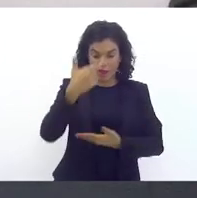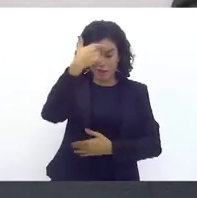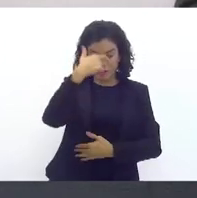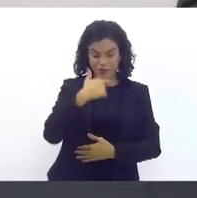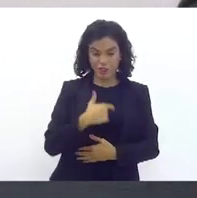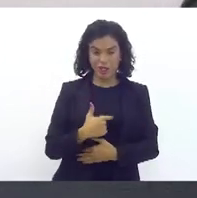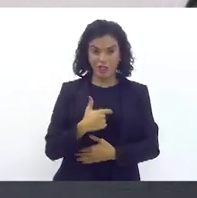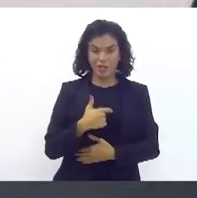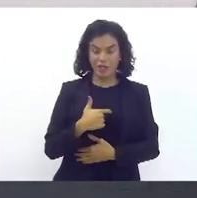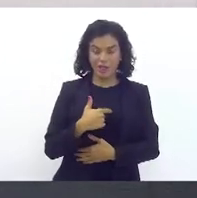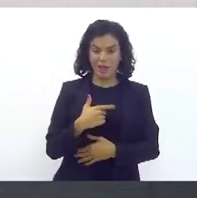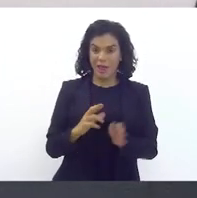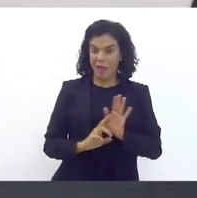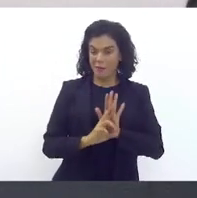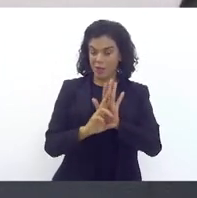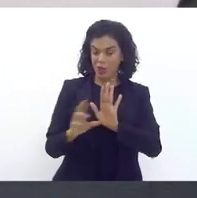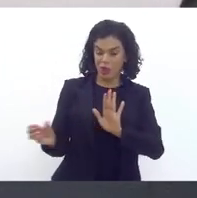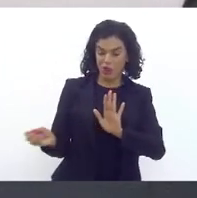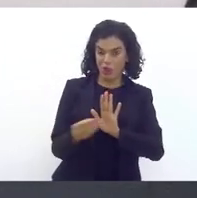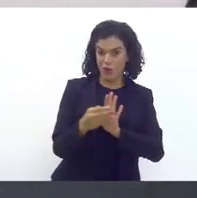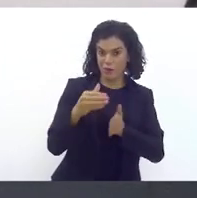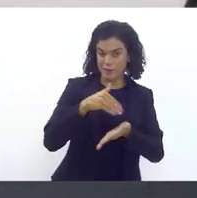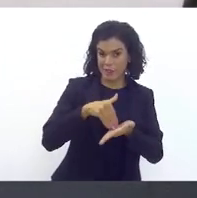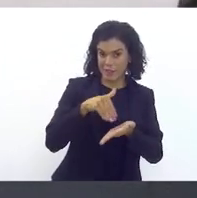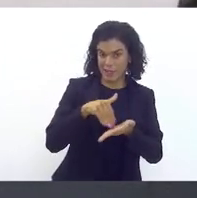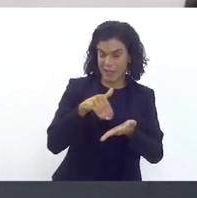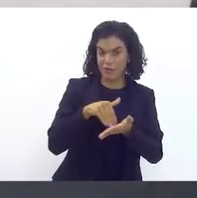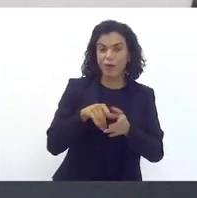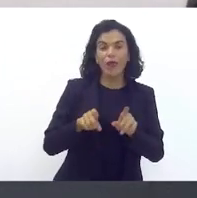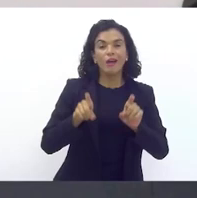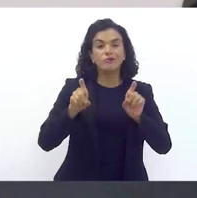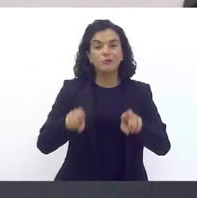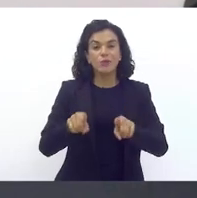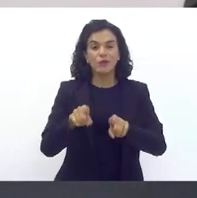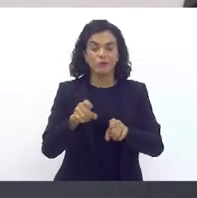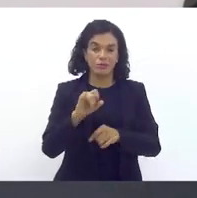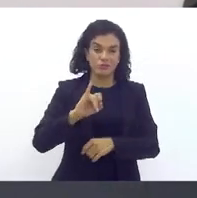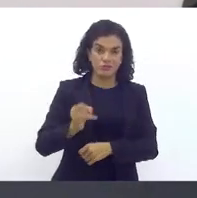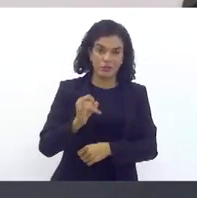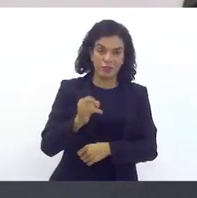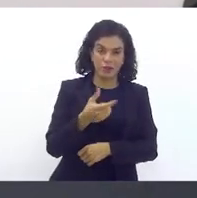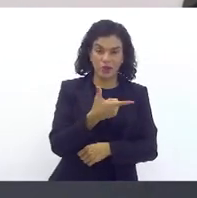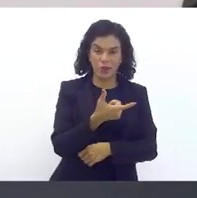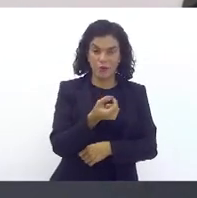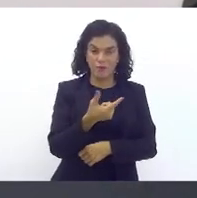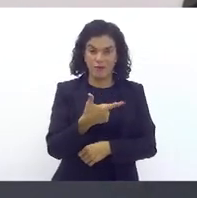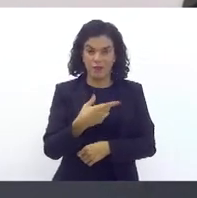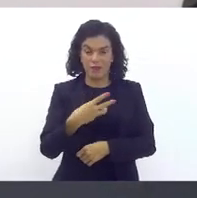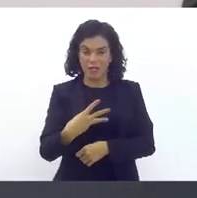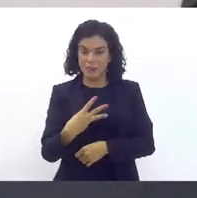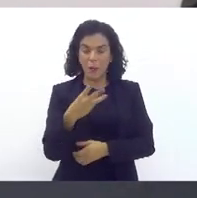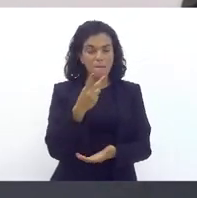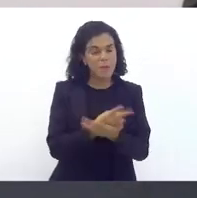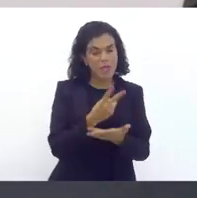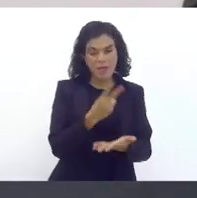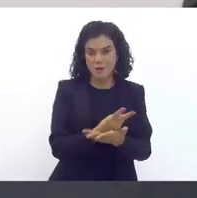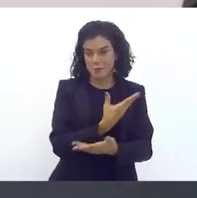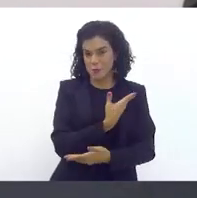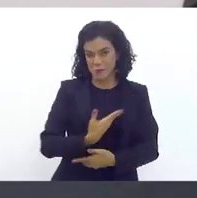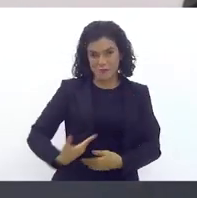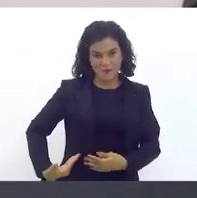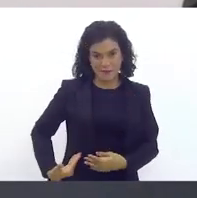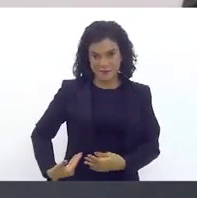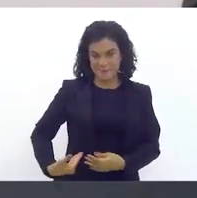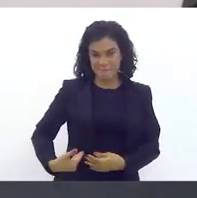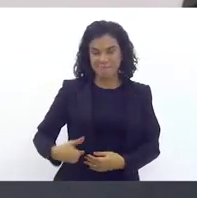um novo secretário que assumiu em janeiro de 2023, nós estamos falando do mesmo governo. E a gente